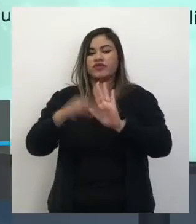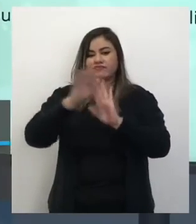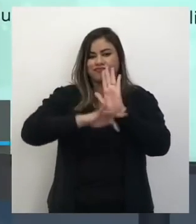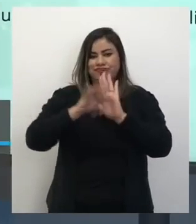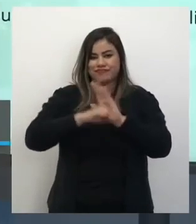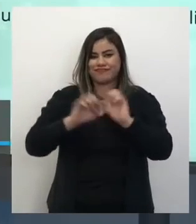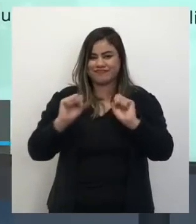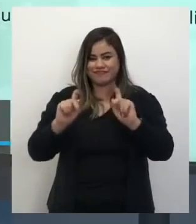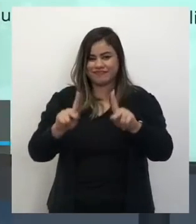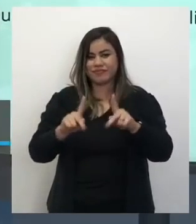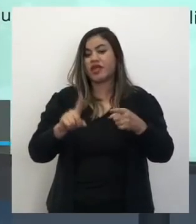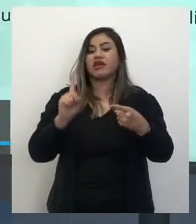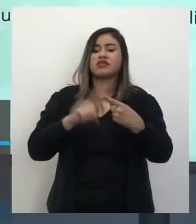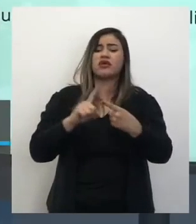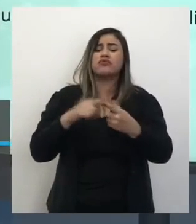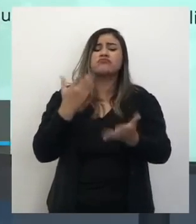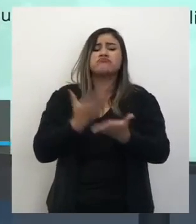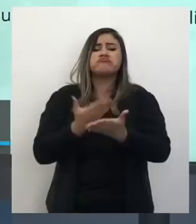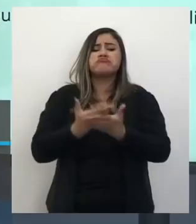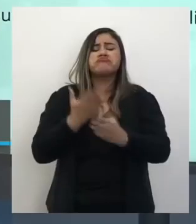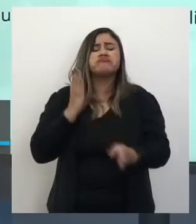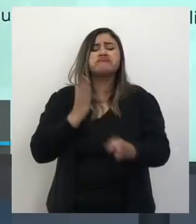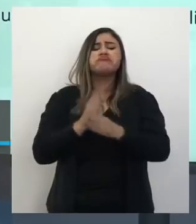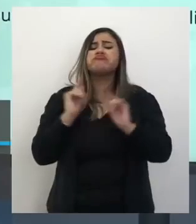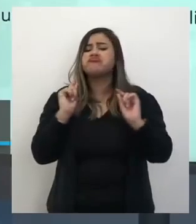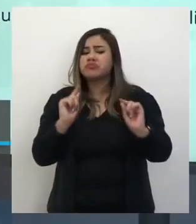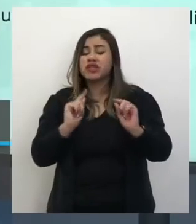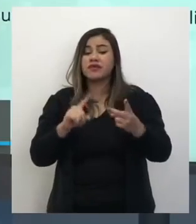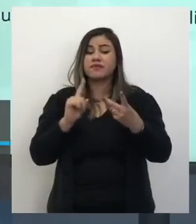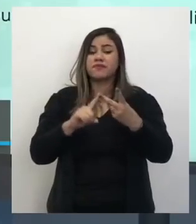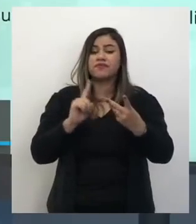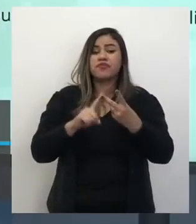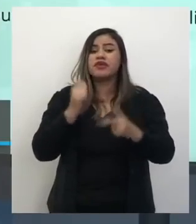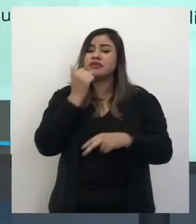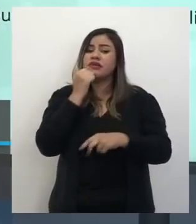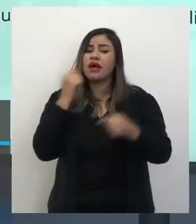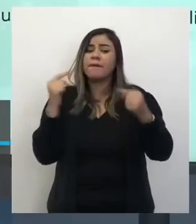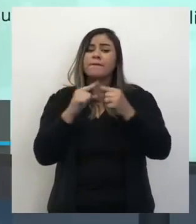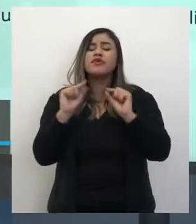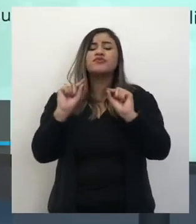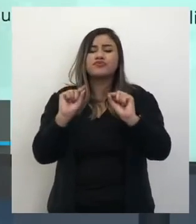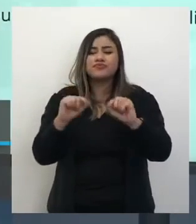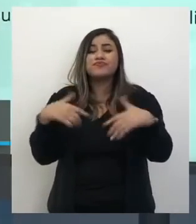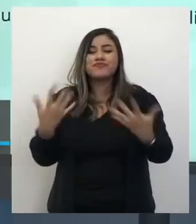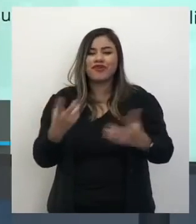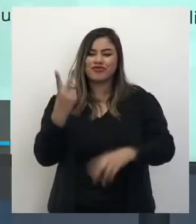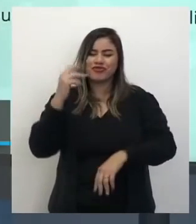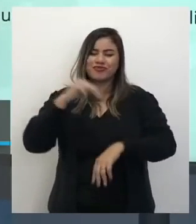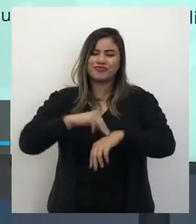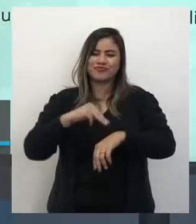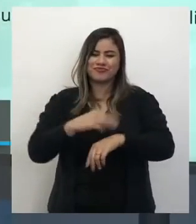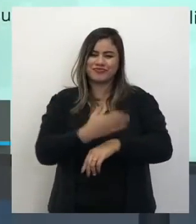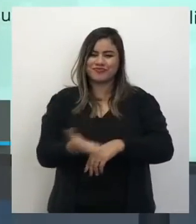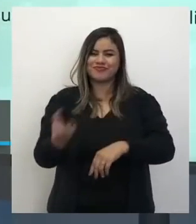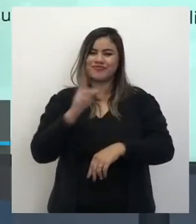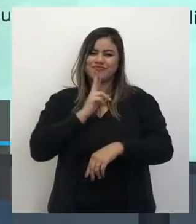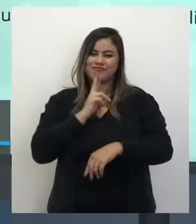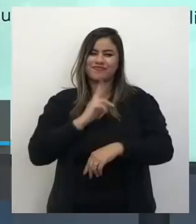leitura, tá? Então, o que o estudo pretende descobrir e que órgão realizou essa pesquisa? Vamos lá? 2 minutinhos para